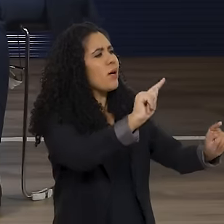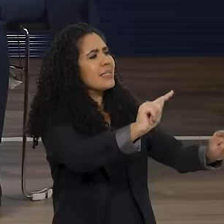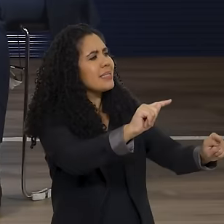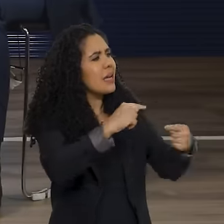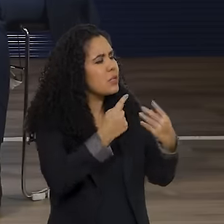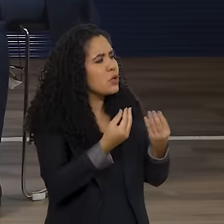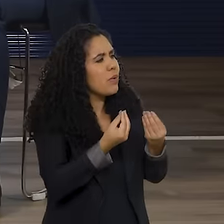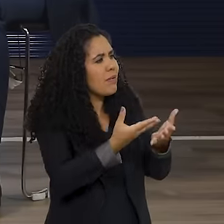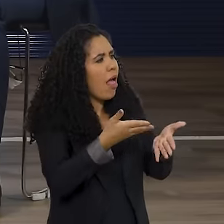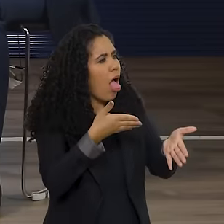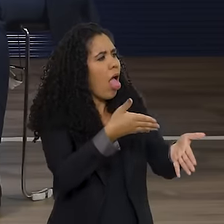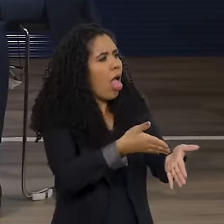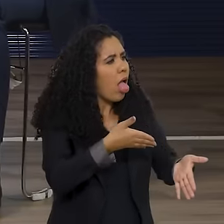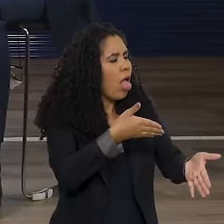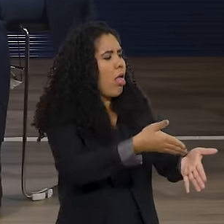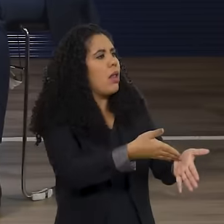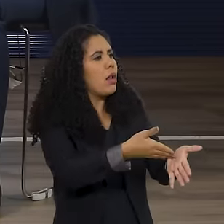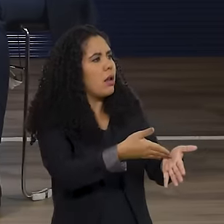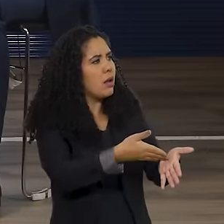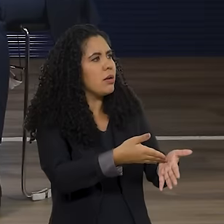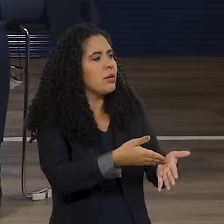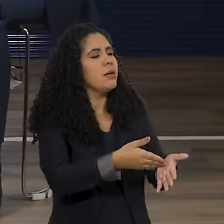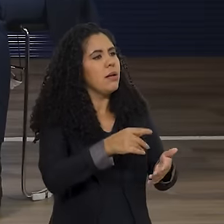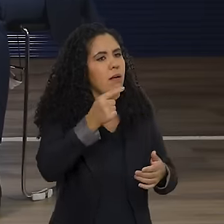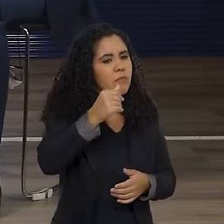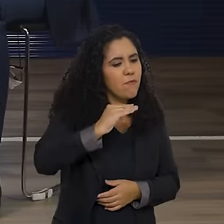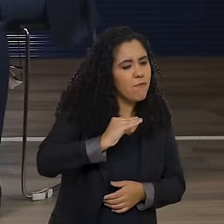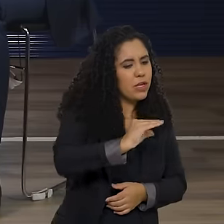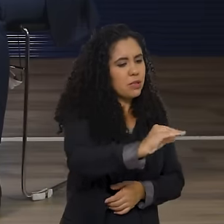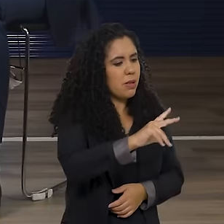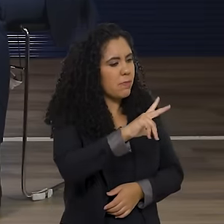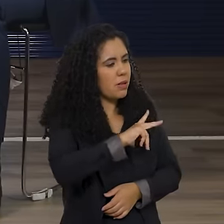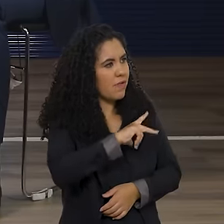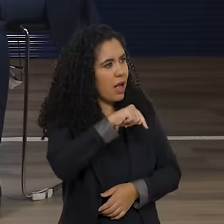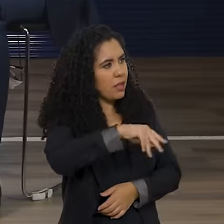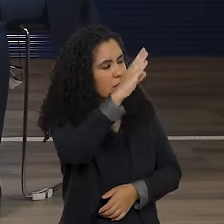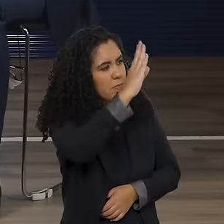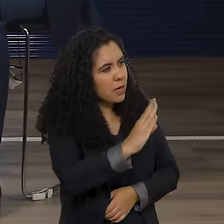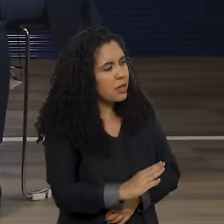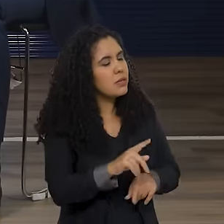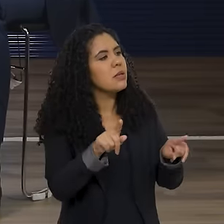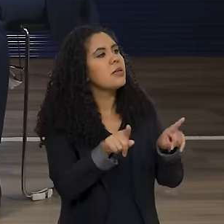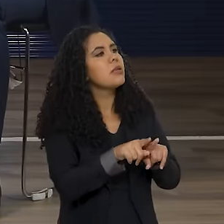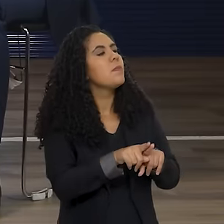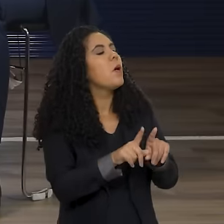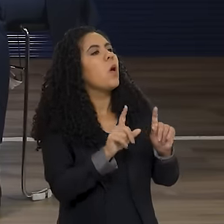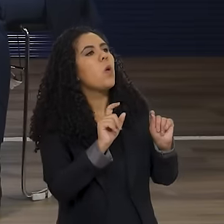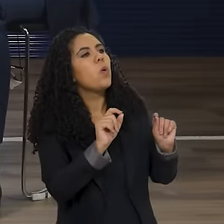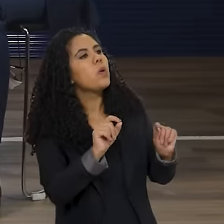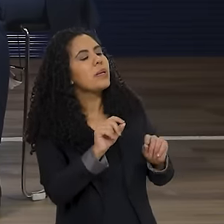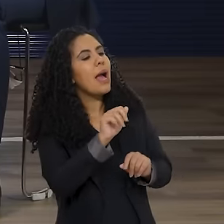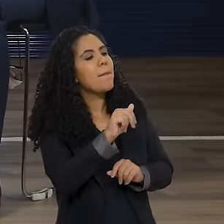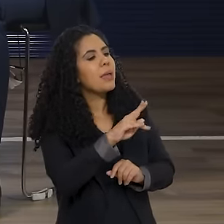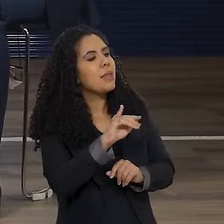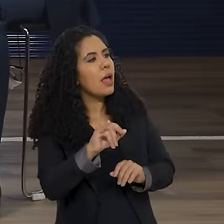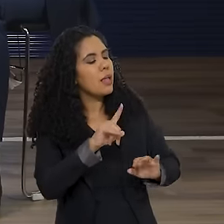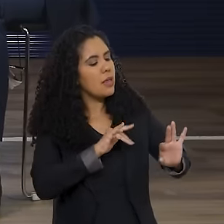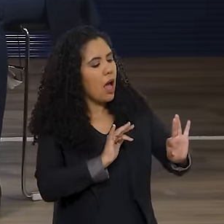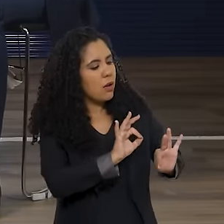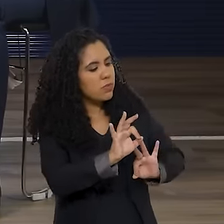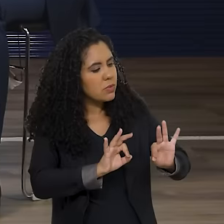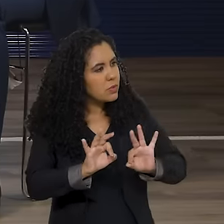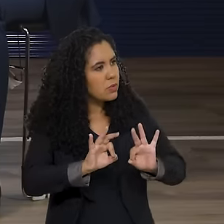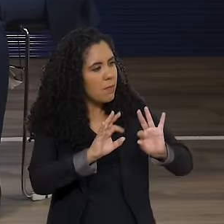desafios hoje que impedem investimentos privados no Brasil e que medidas que a BDI está adotando